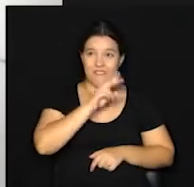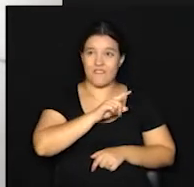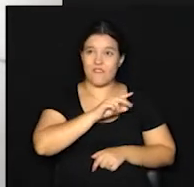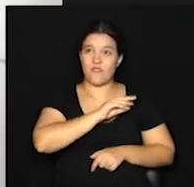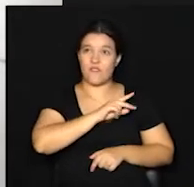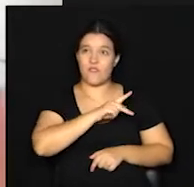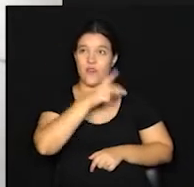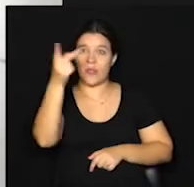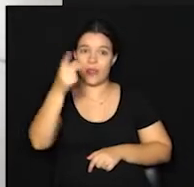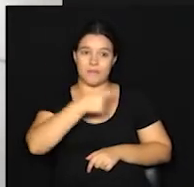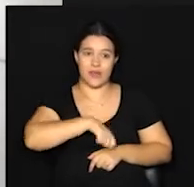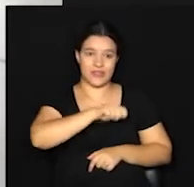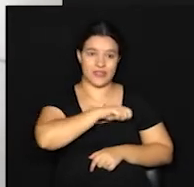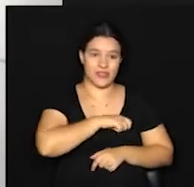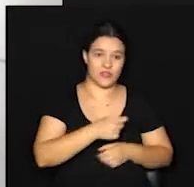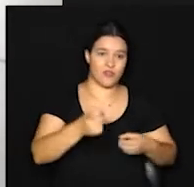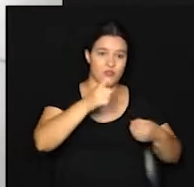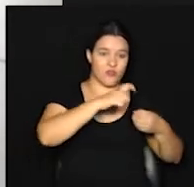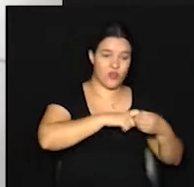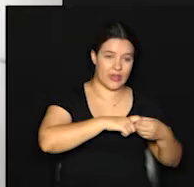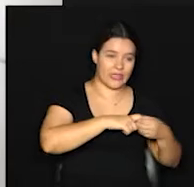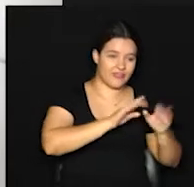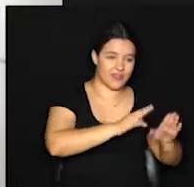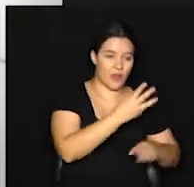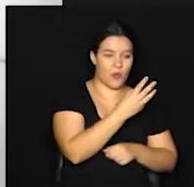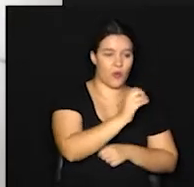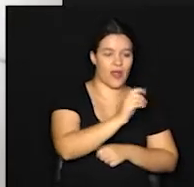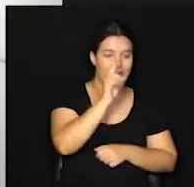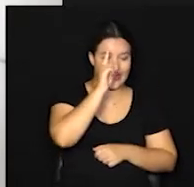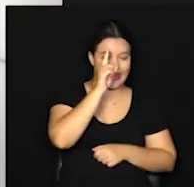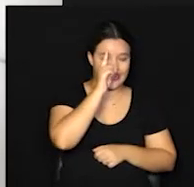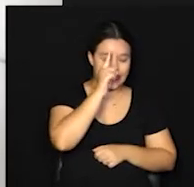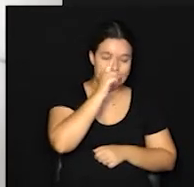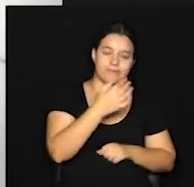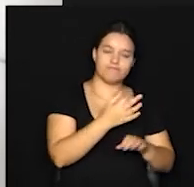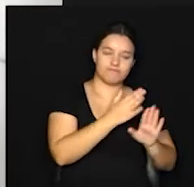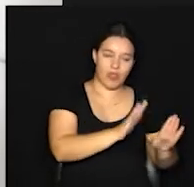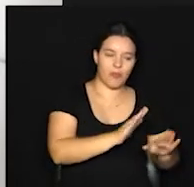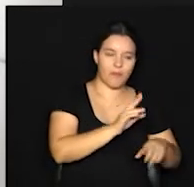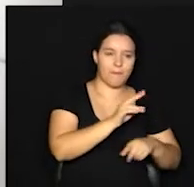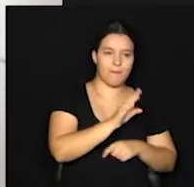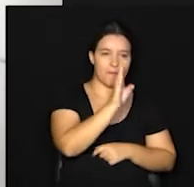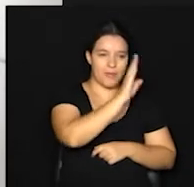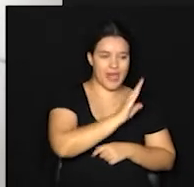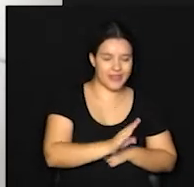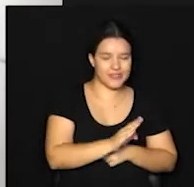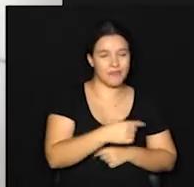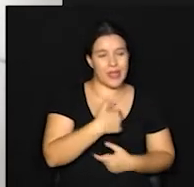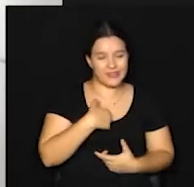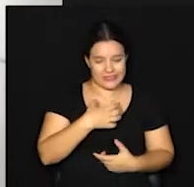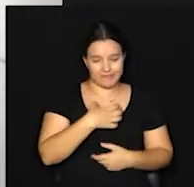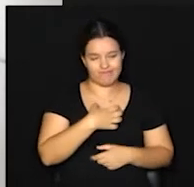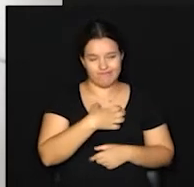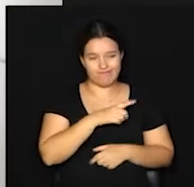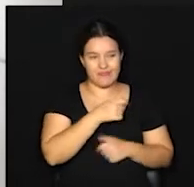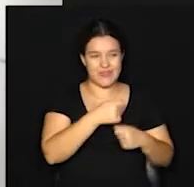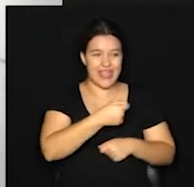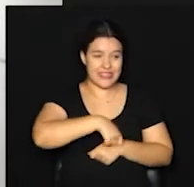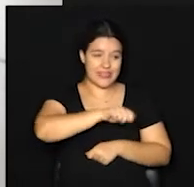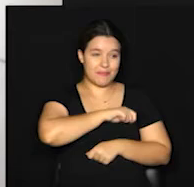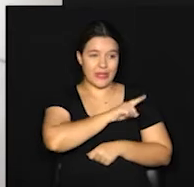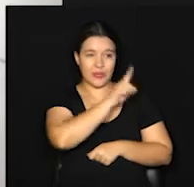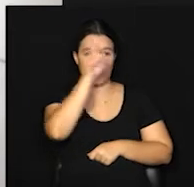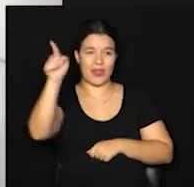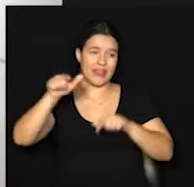Brasil, então eu voltei para o meu trabalho e tal, e conheci ele num momento muito delicado da minha vida, porque eu realmente estava